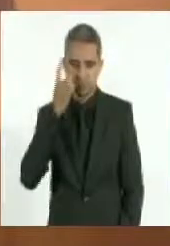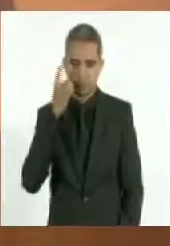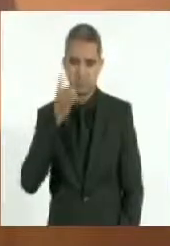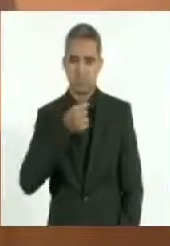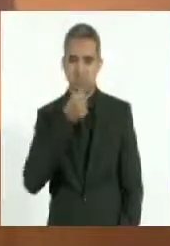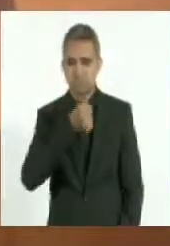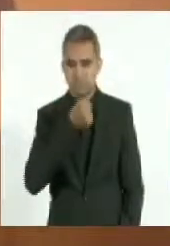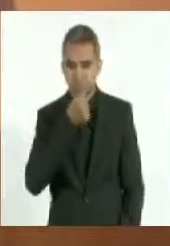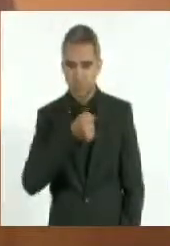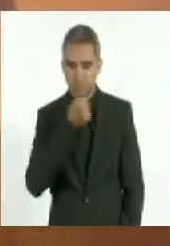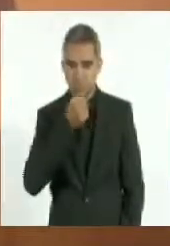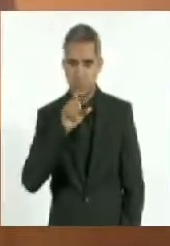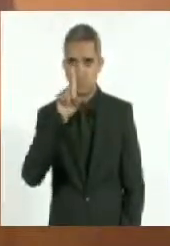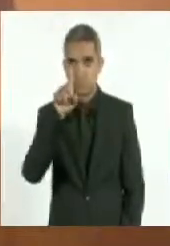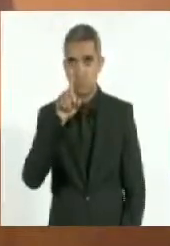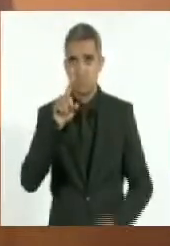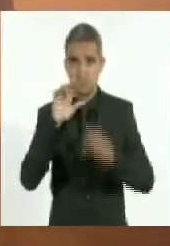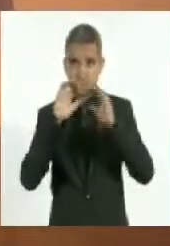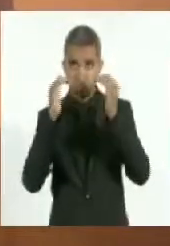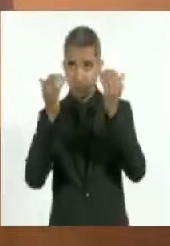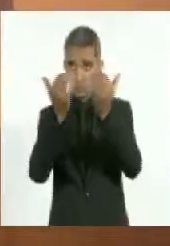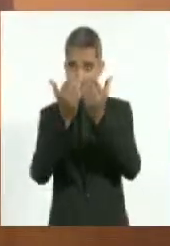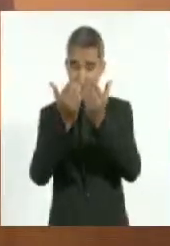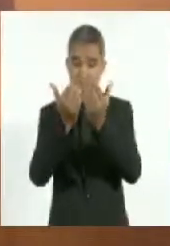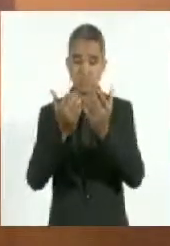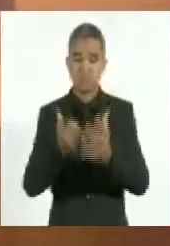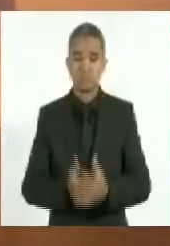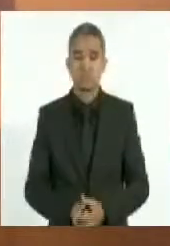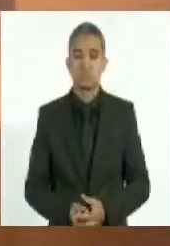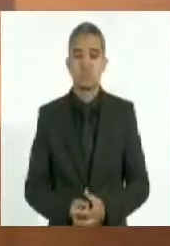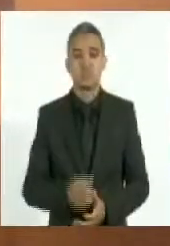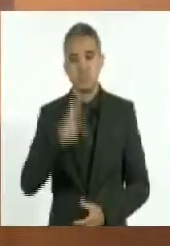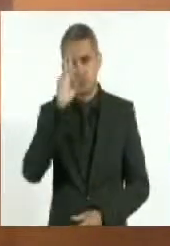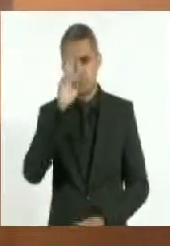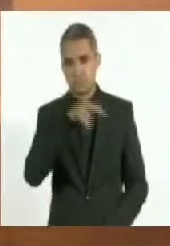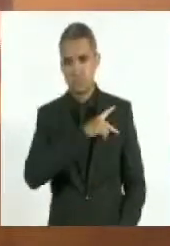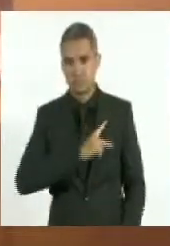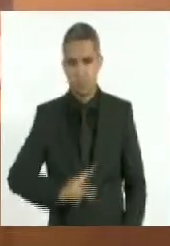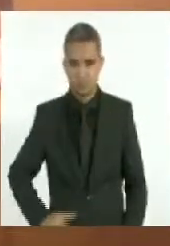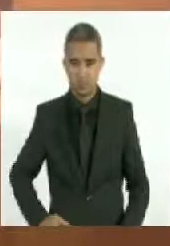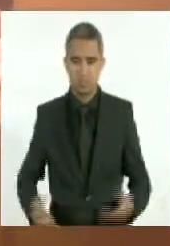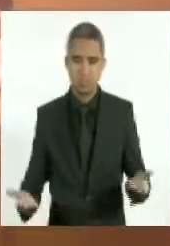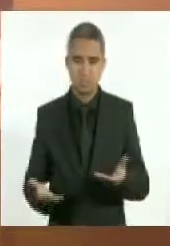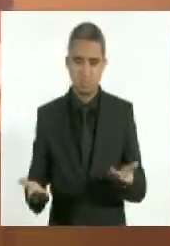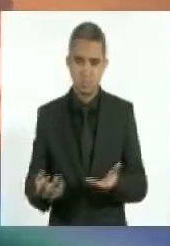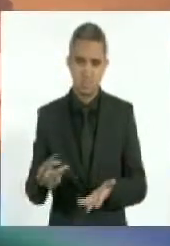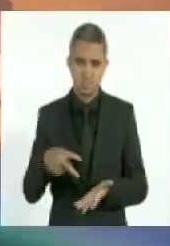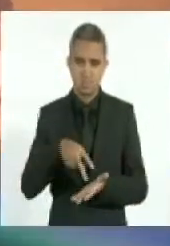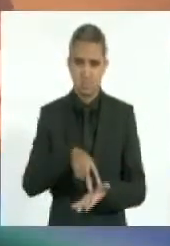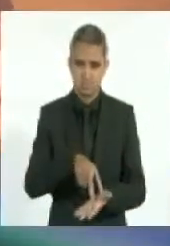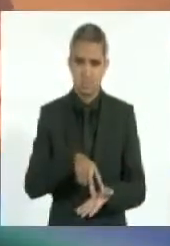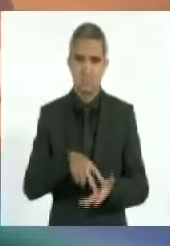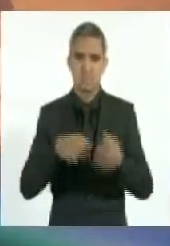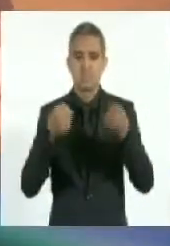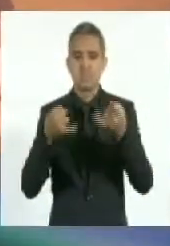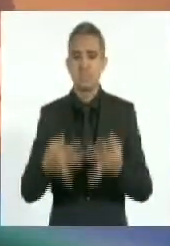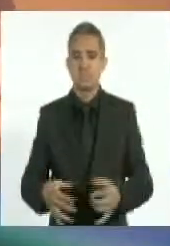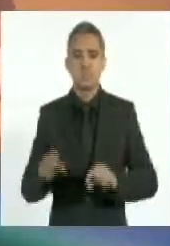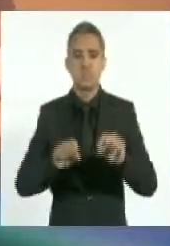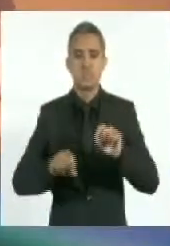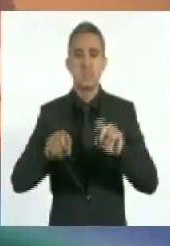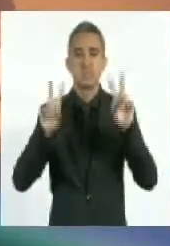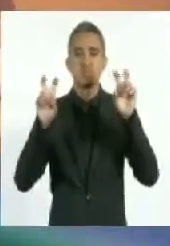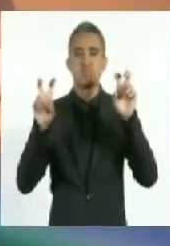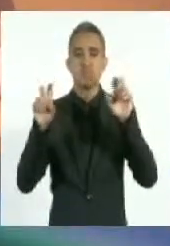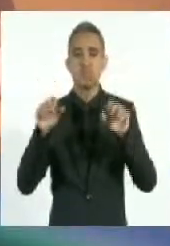Deputado, senhor presidente, eu venho aqui nessa tribuna hoje para falar um pouco sobre o futebol maranhense. Nós